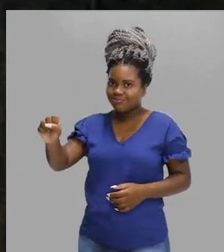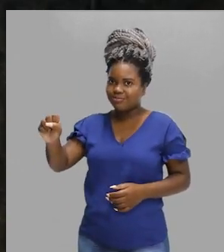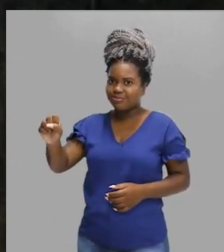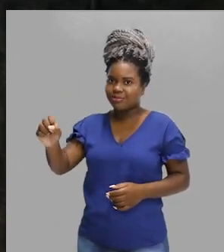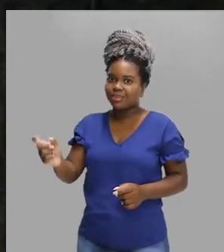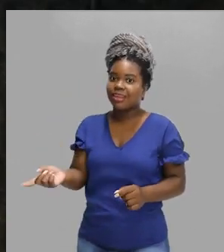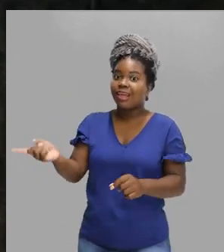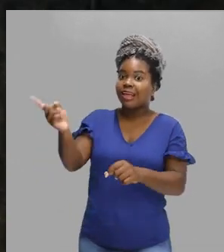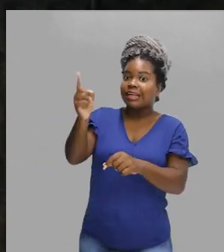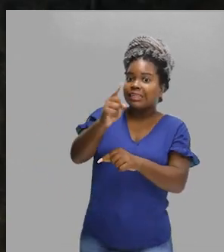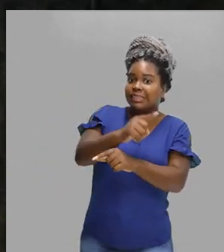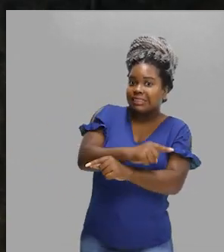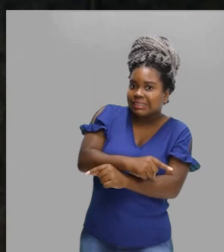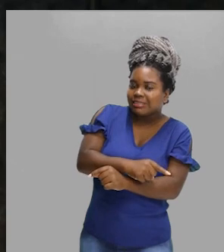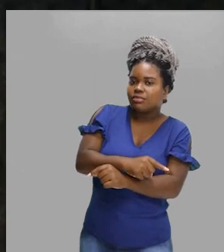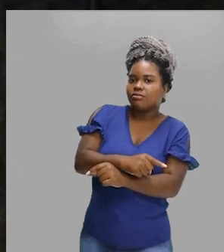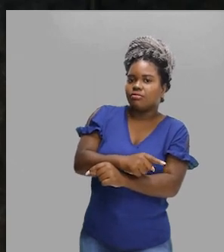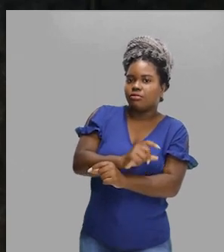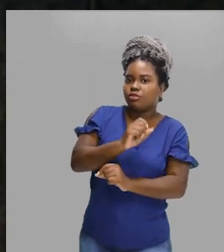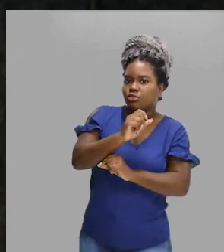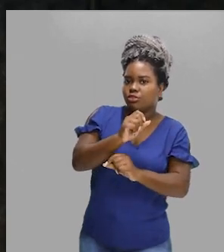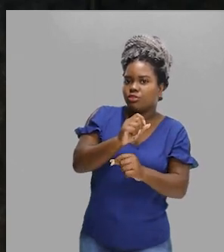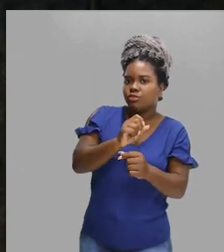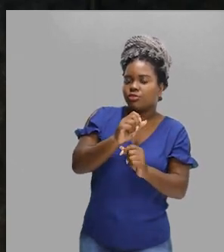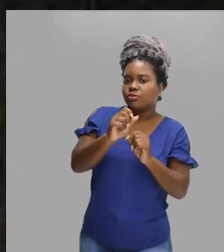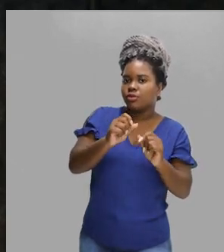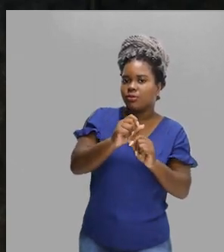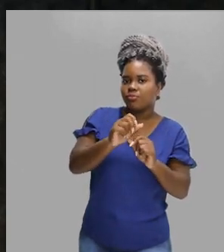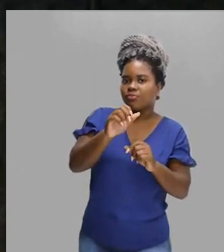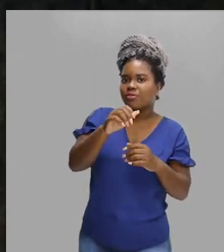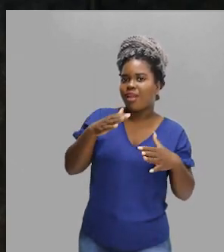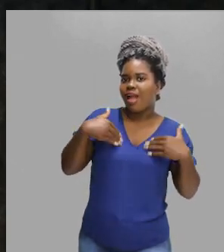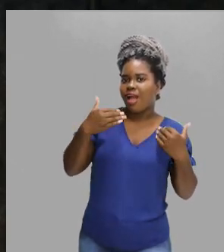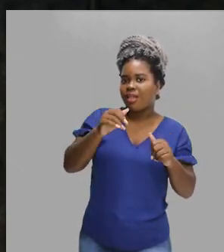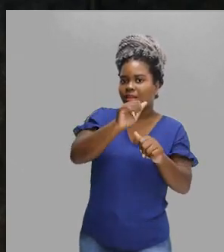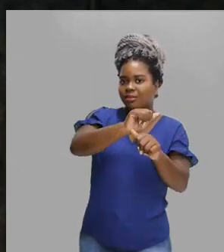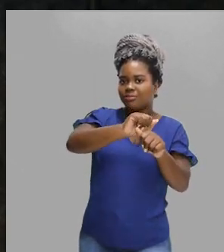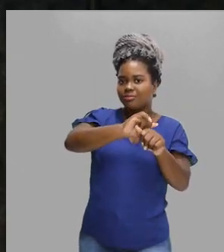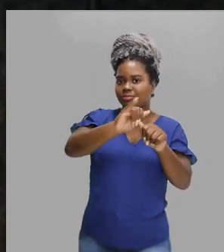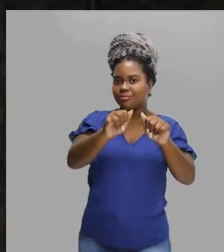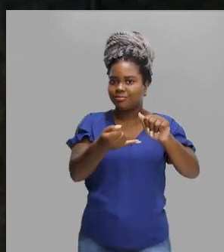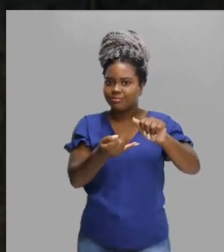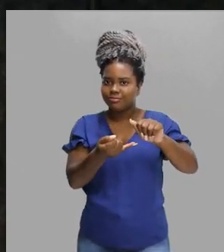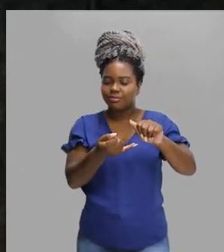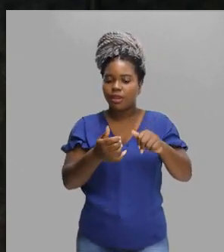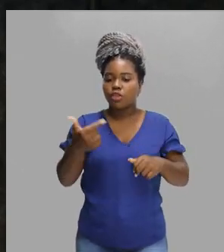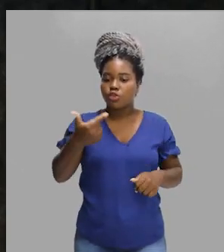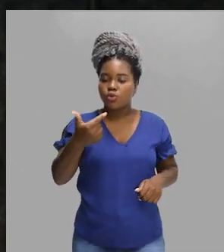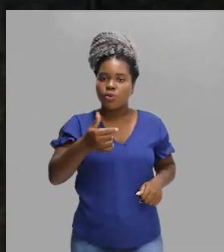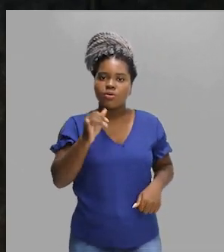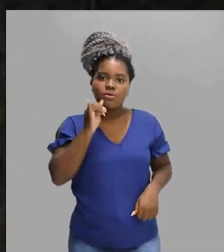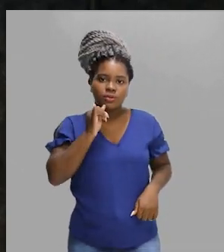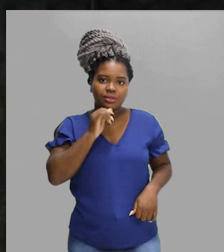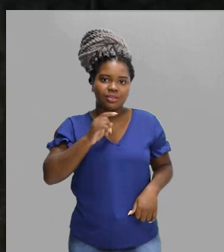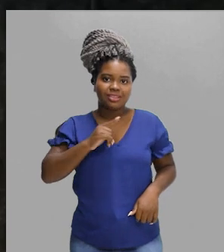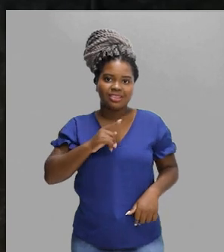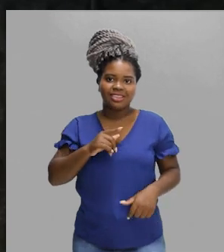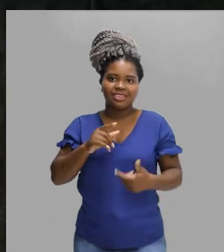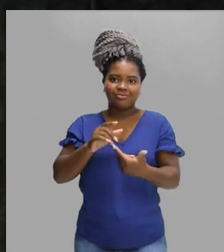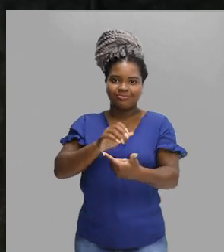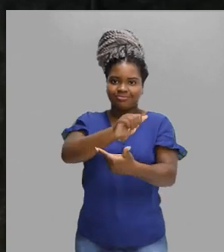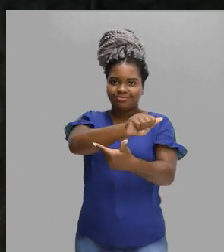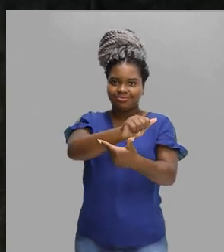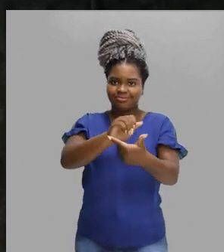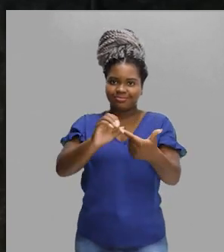antecede alegres, que é o meu adjetivo. No segundo exemplo, eu tenho também o artículo